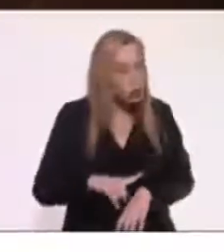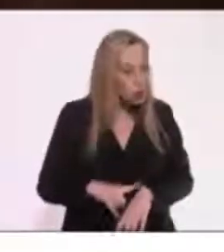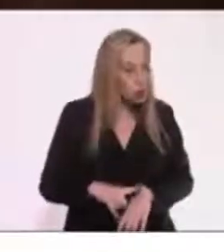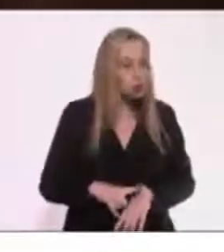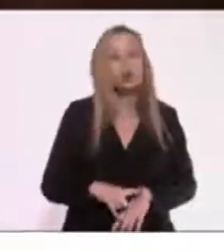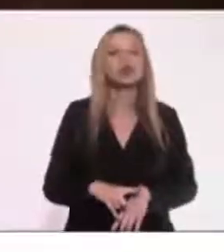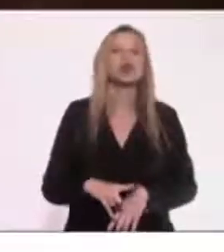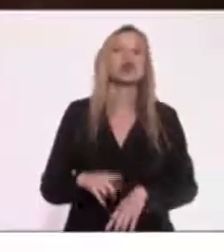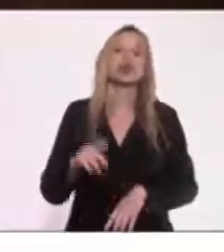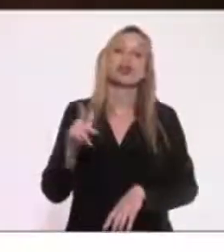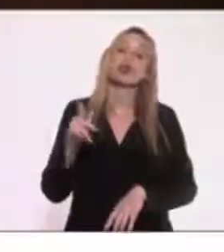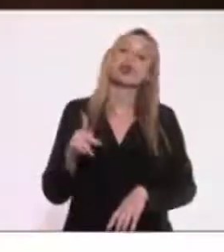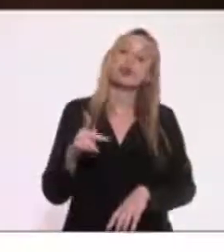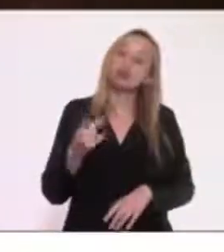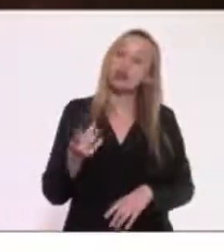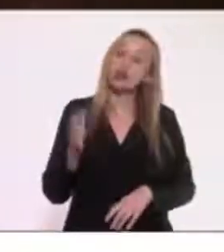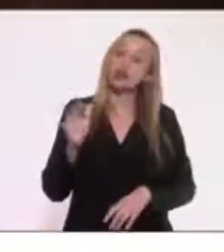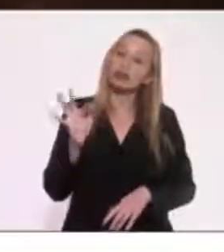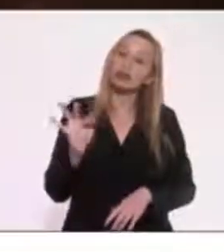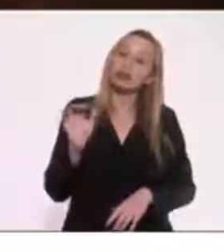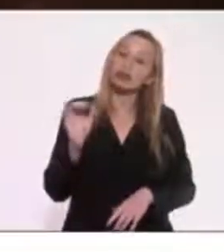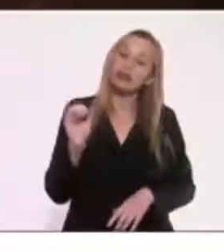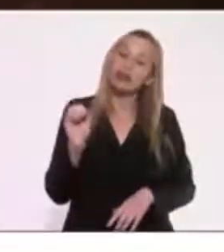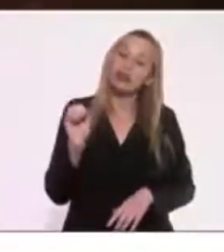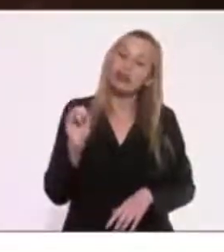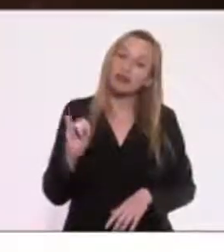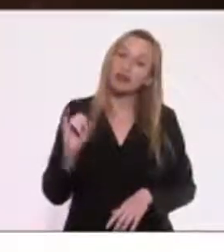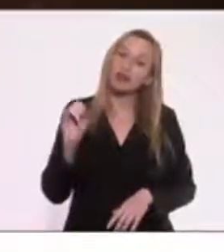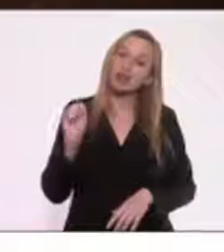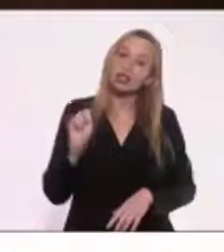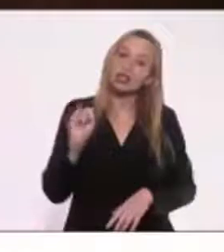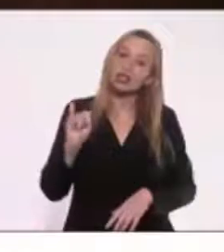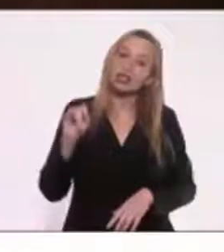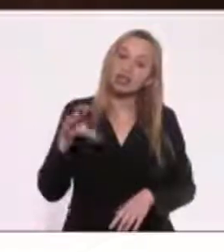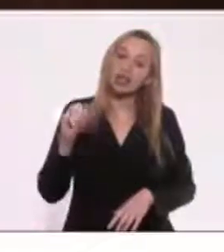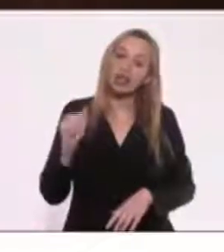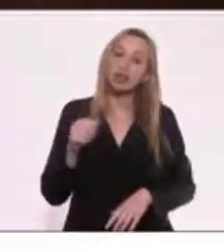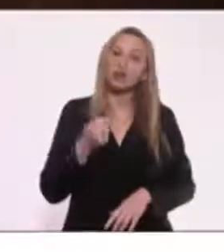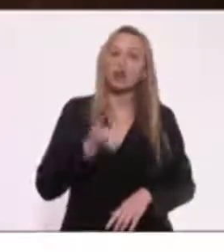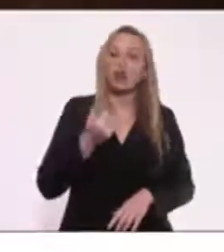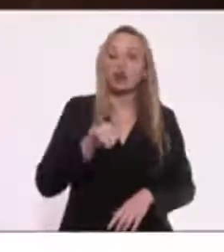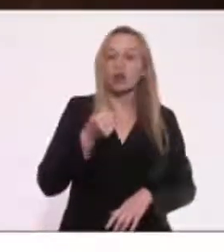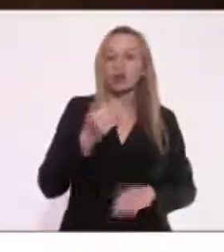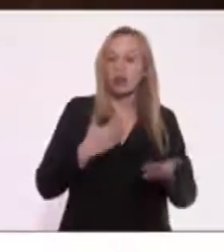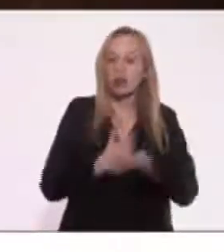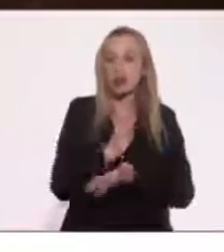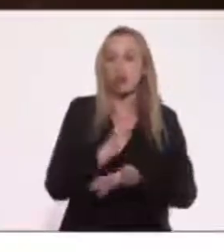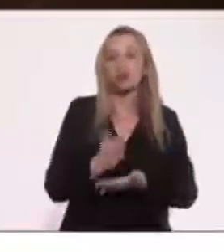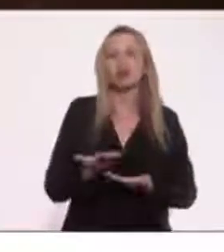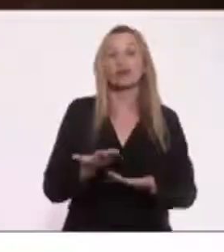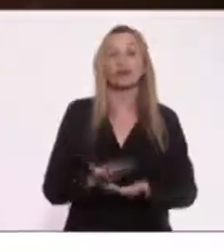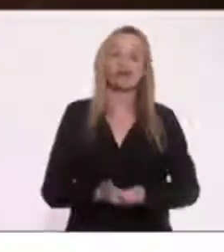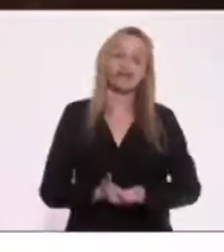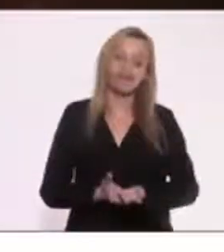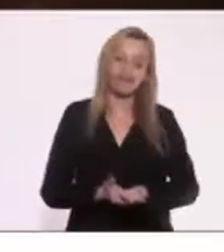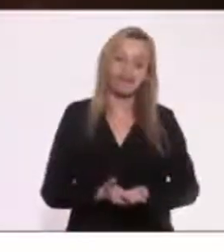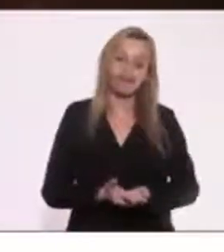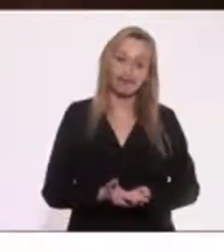etapa física extenuante, que poucos são aprovados e, no entanto, esbarram,